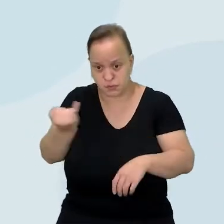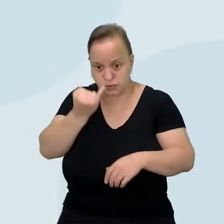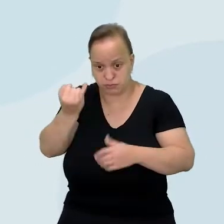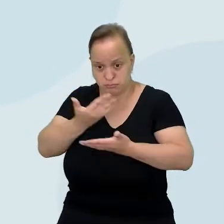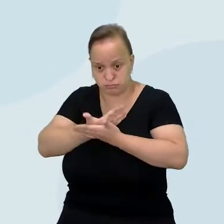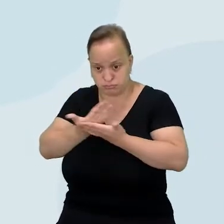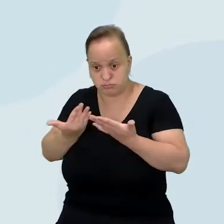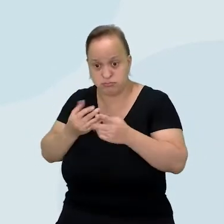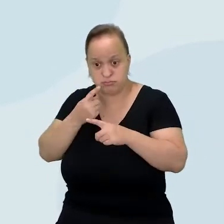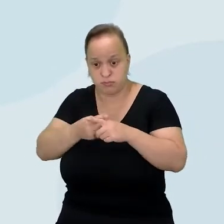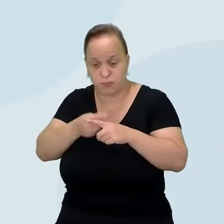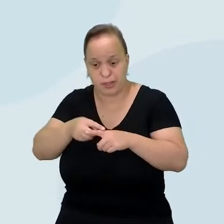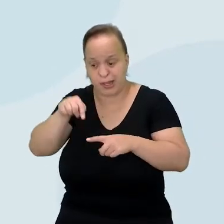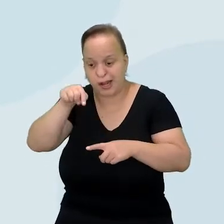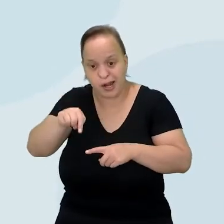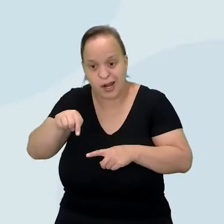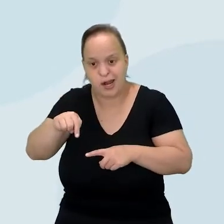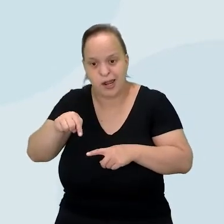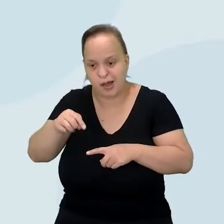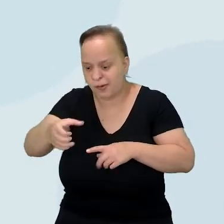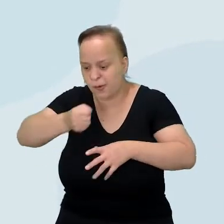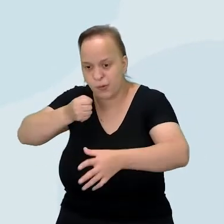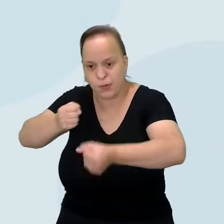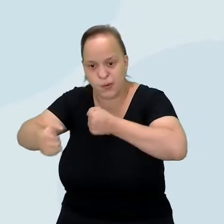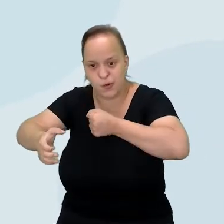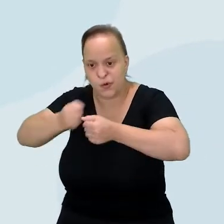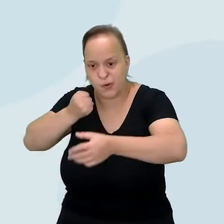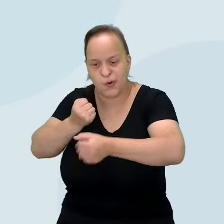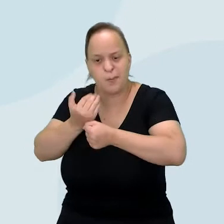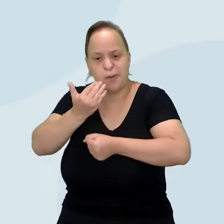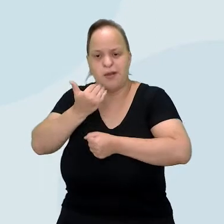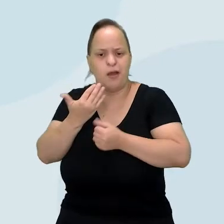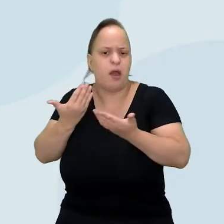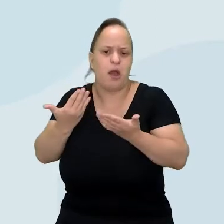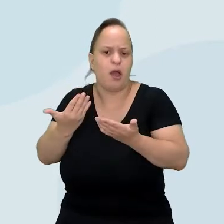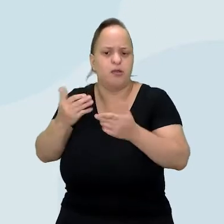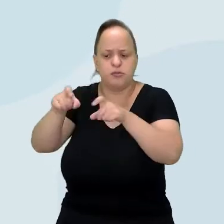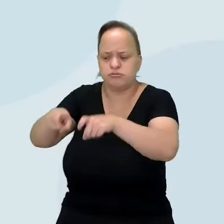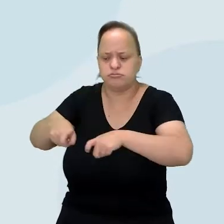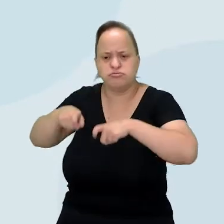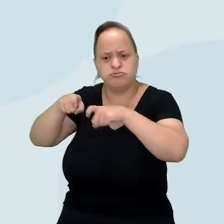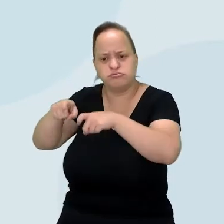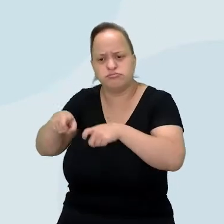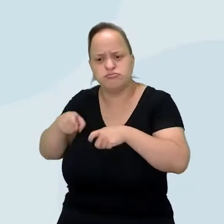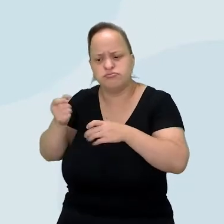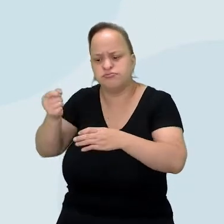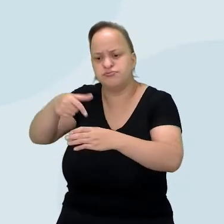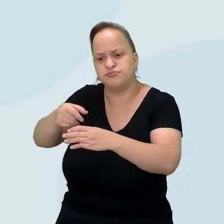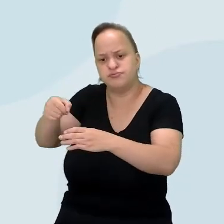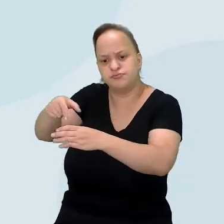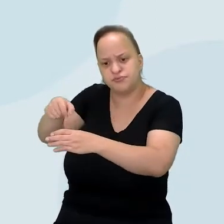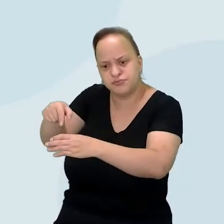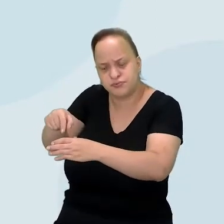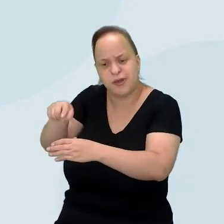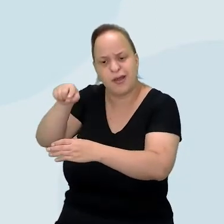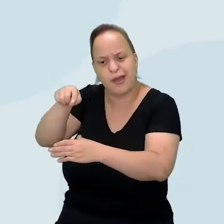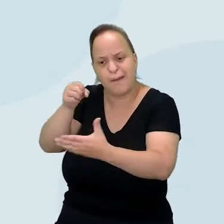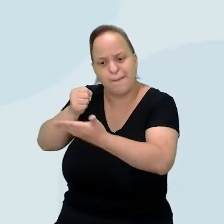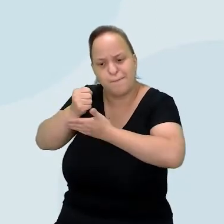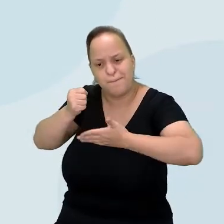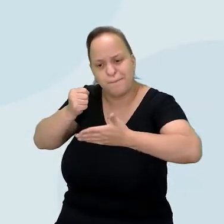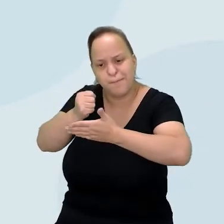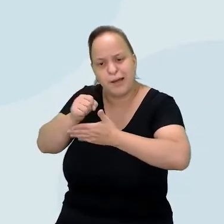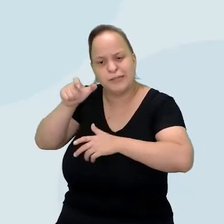onde provém a nossa alimentação. Tá? Então, a agricultura é o fator principal aí pelo qual o ser humano acabou criando